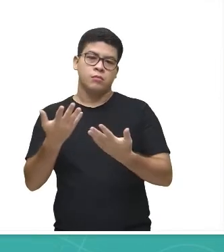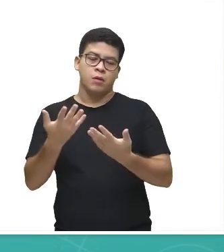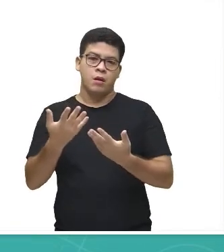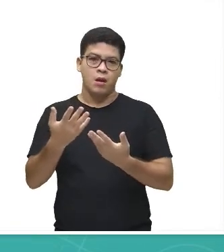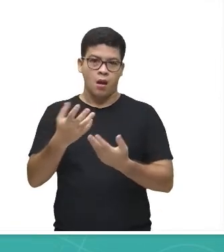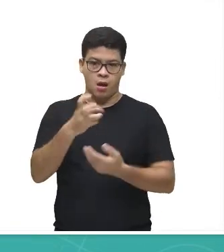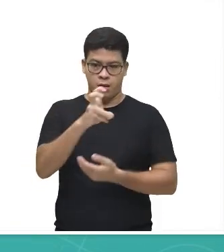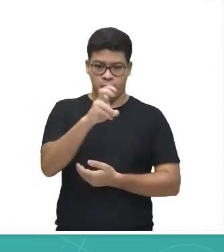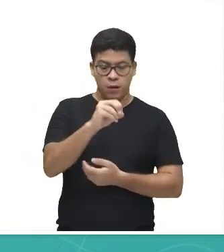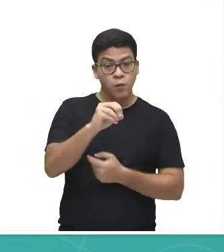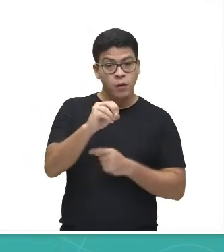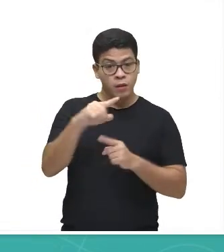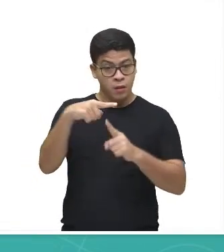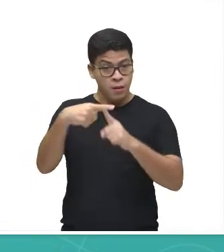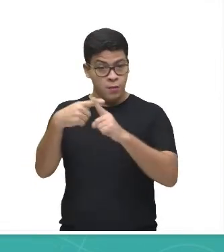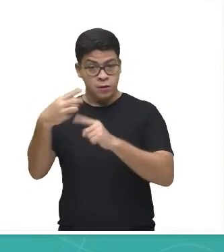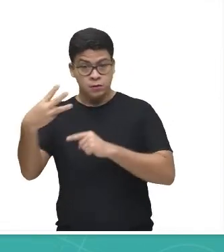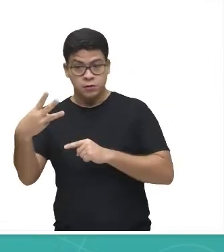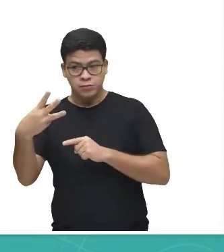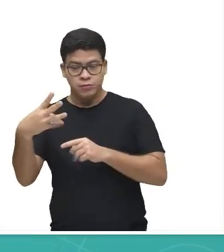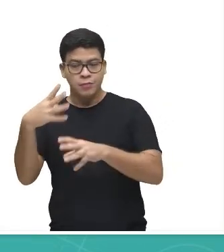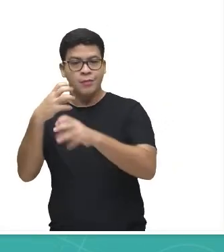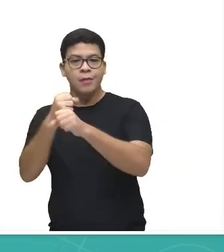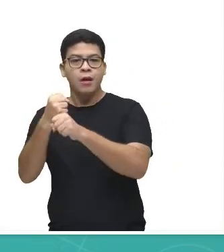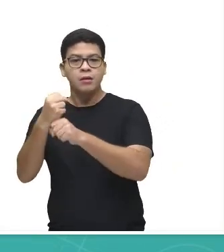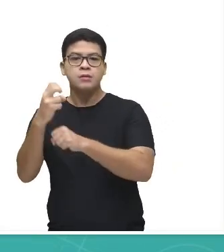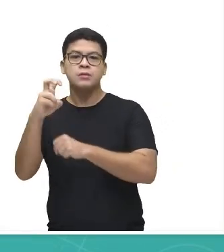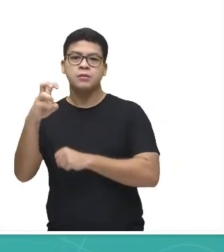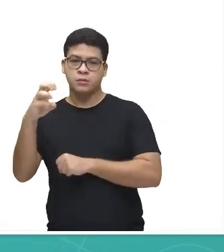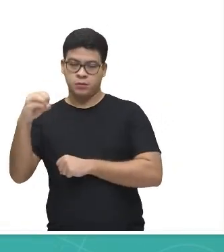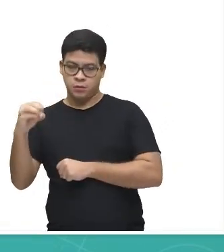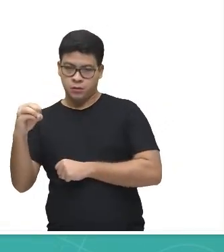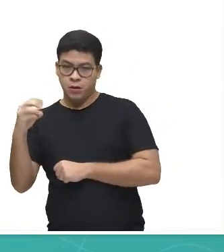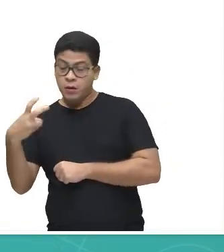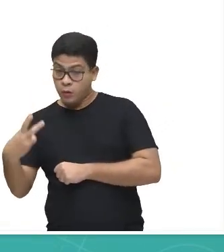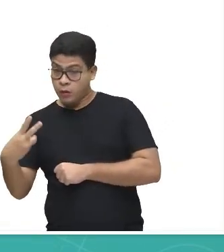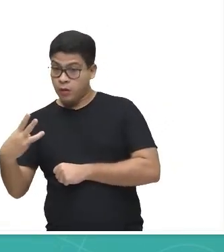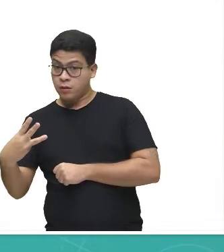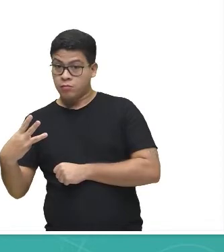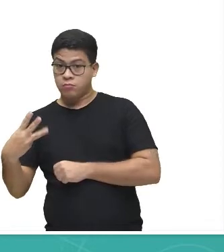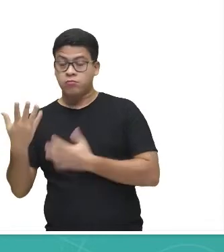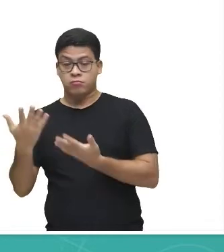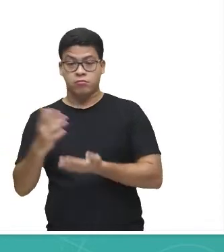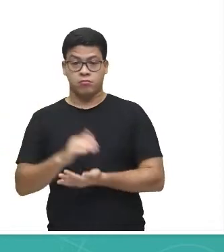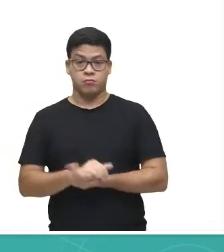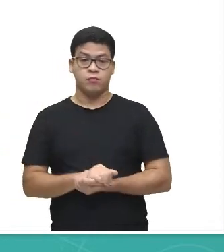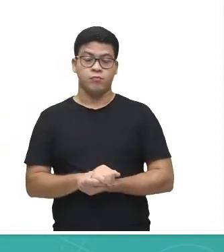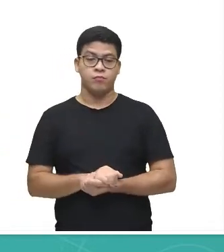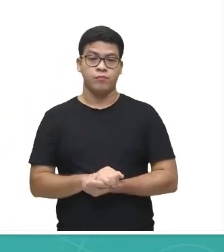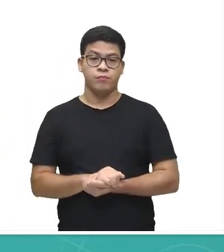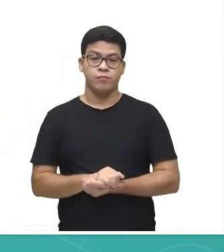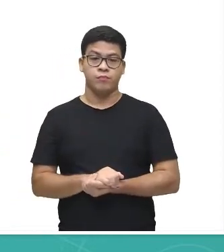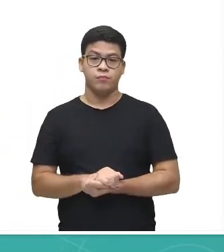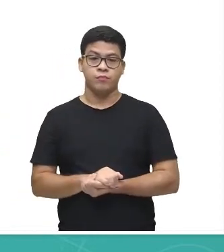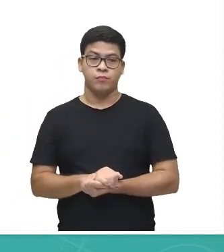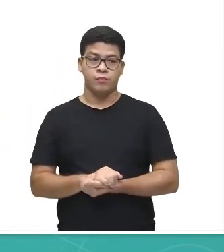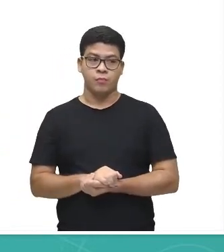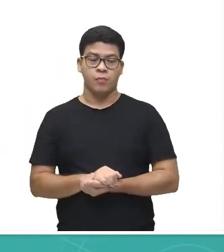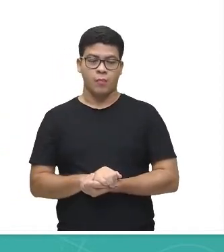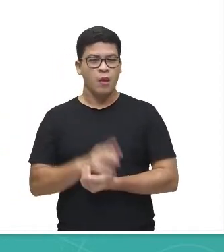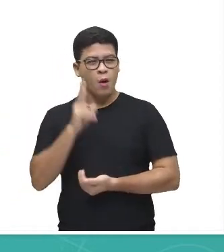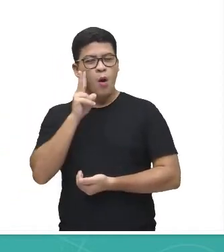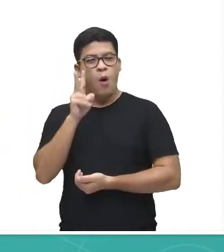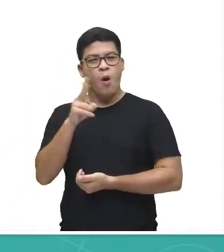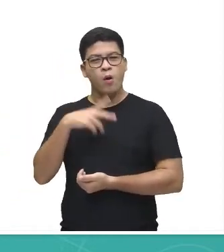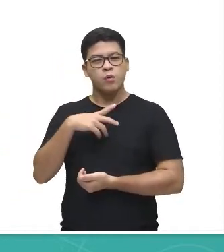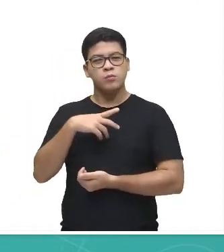A mesma coisa aqui em cima, só que aqui eu já tenho unidade, dezena e centena. Então, o centena aqui,